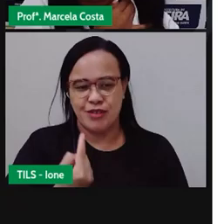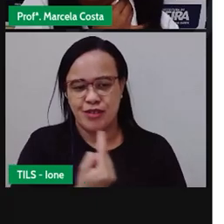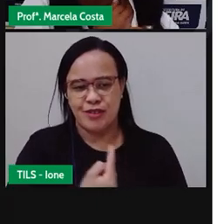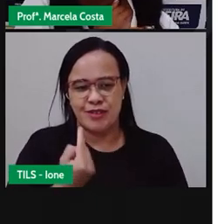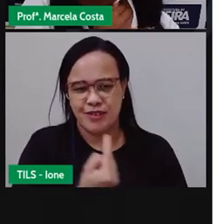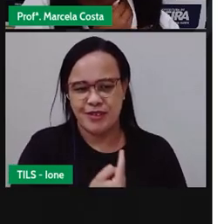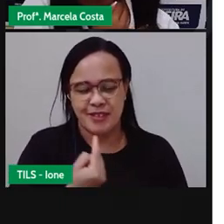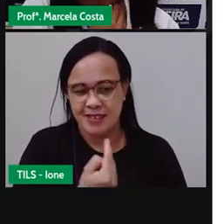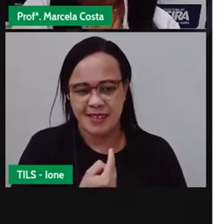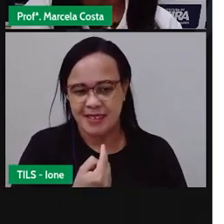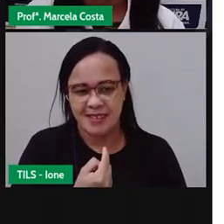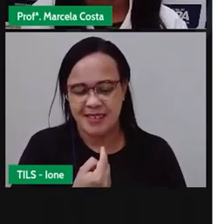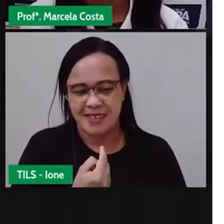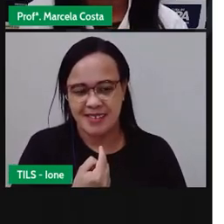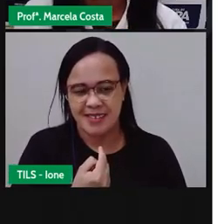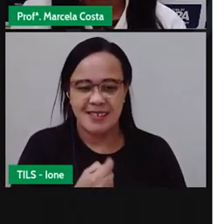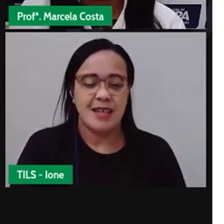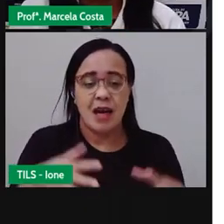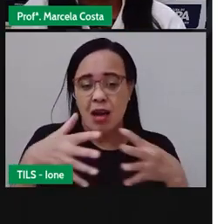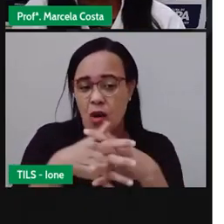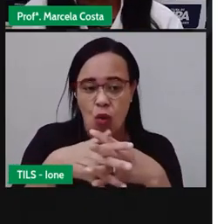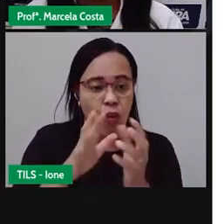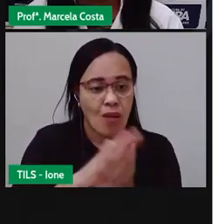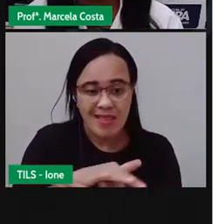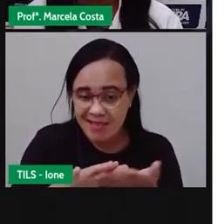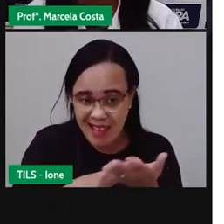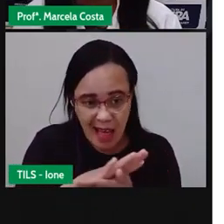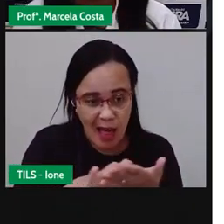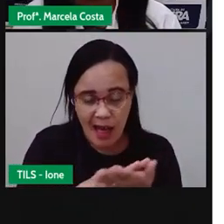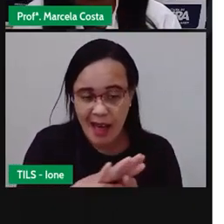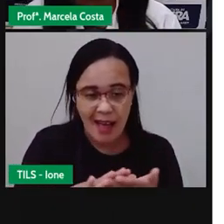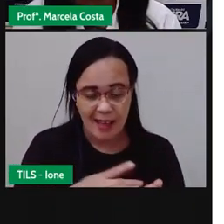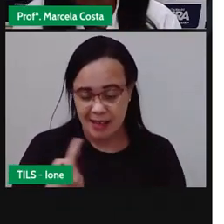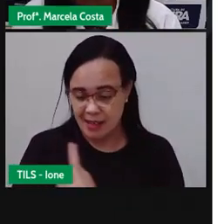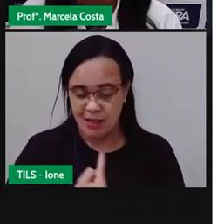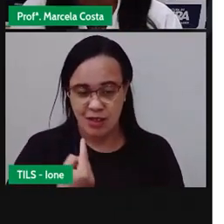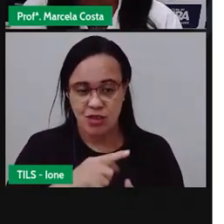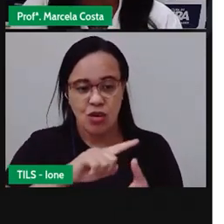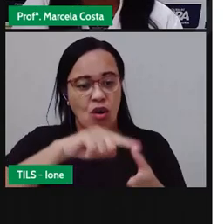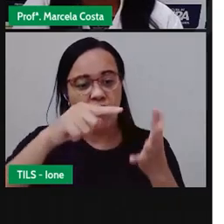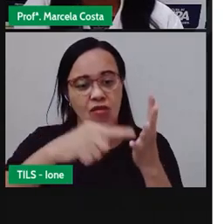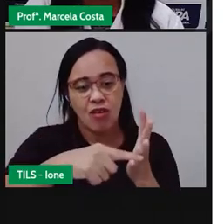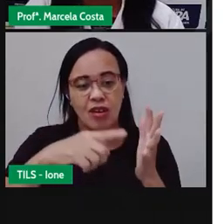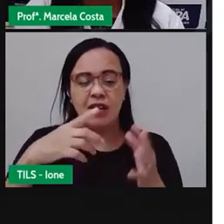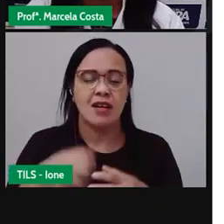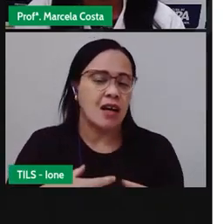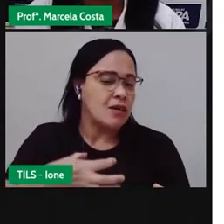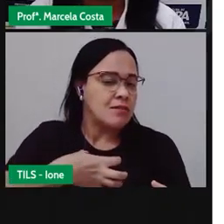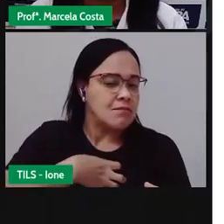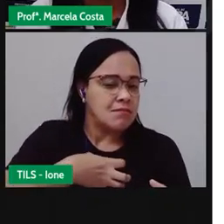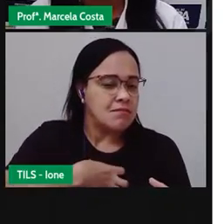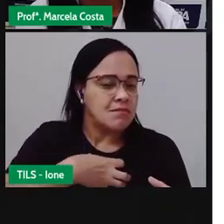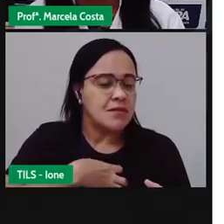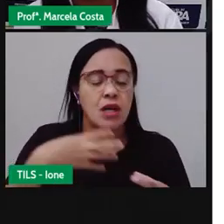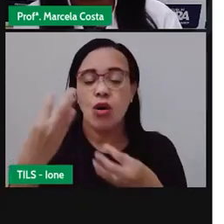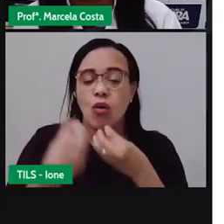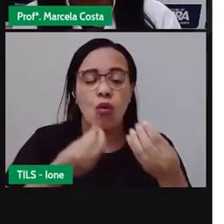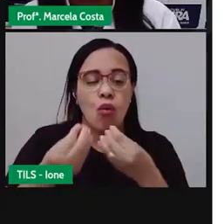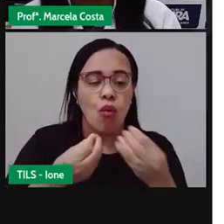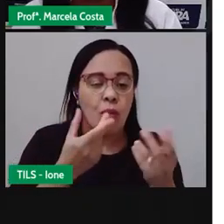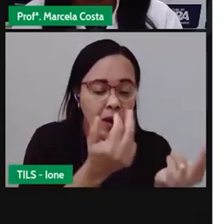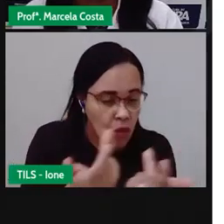não está acompanhada de outra consoante. Ela só está acompanhada de vogais. O som que ela produz é o